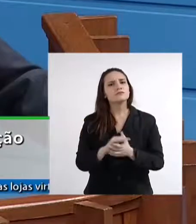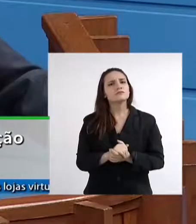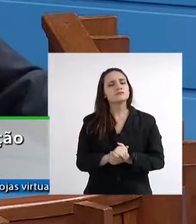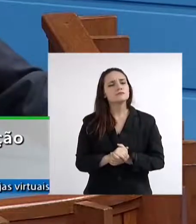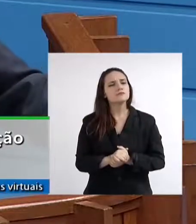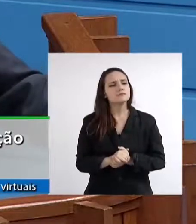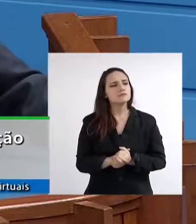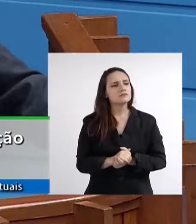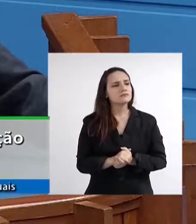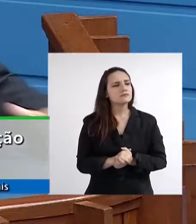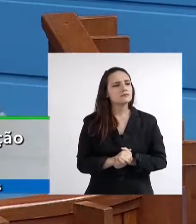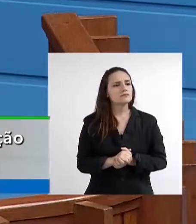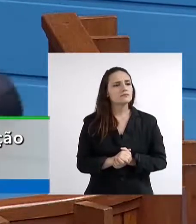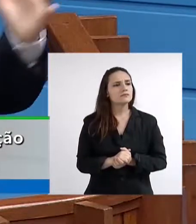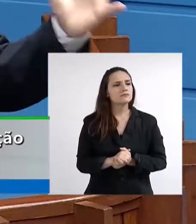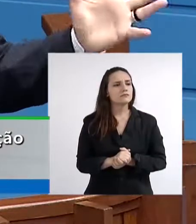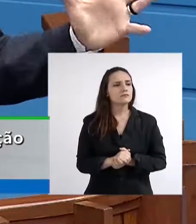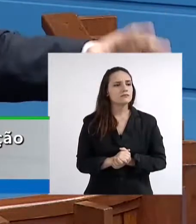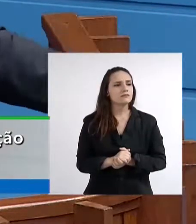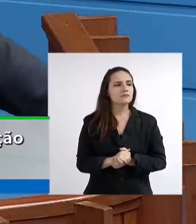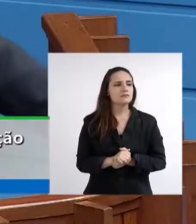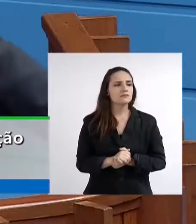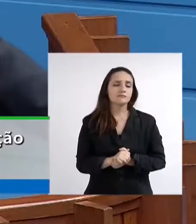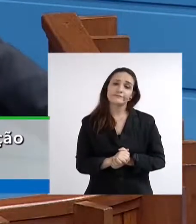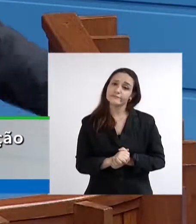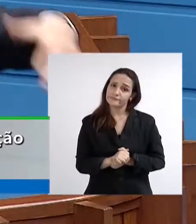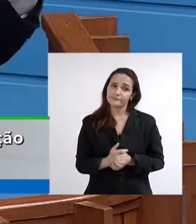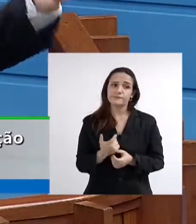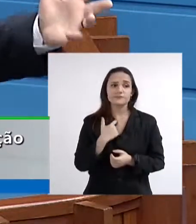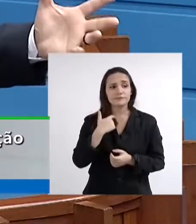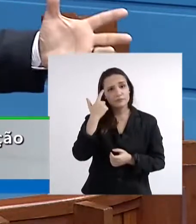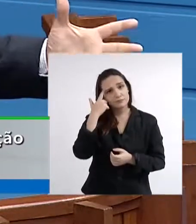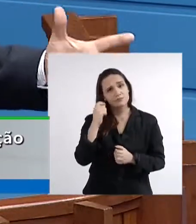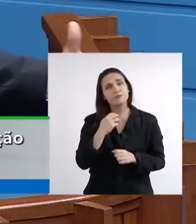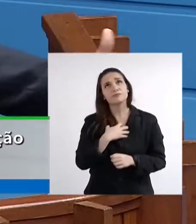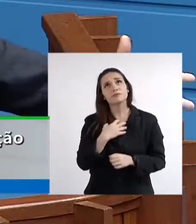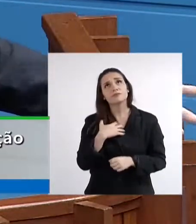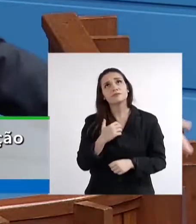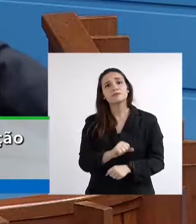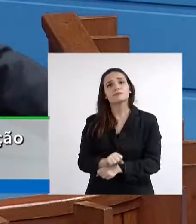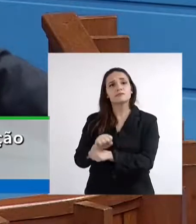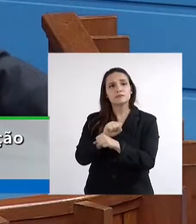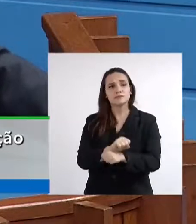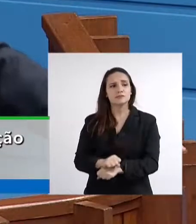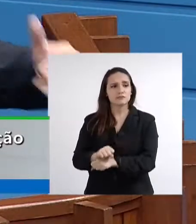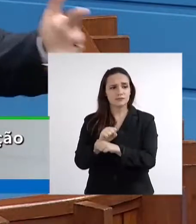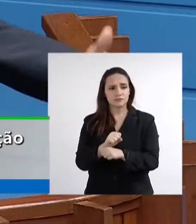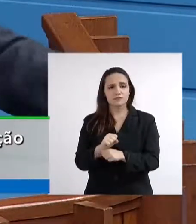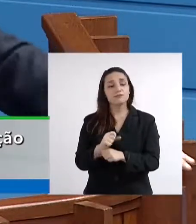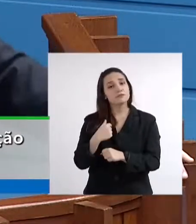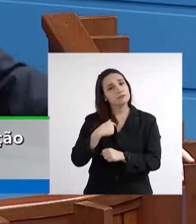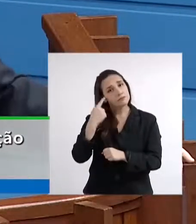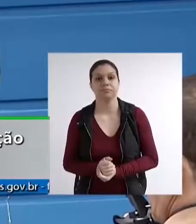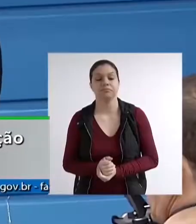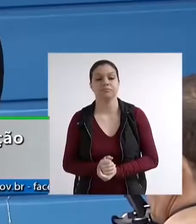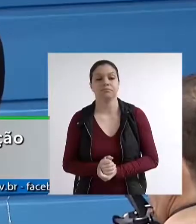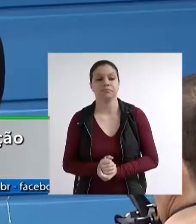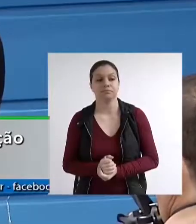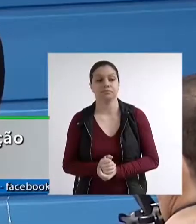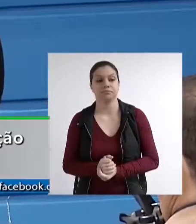que, de uma certa forma, traz esperança para todos nós, né, na solução desse